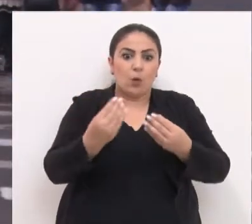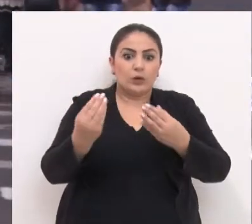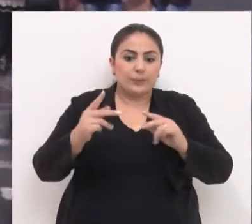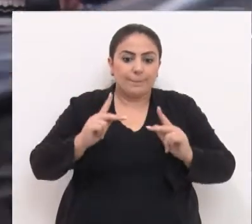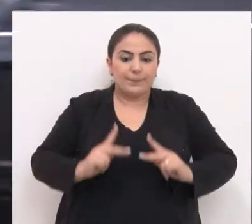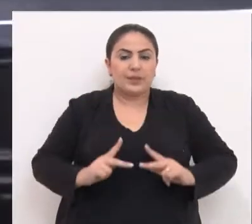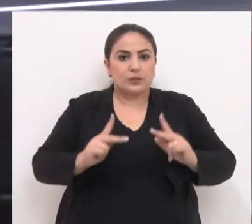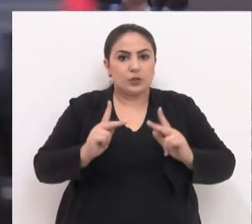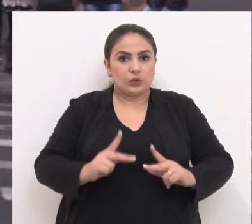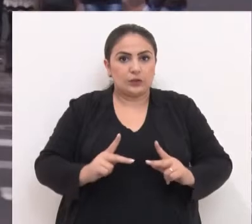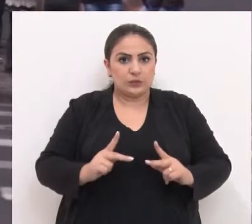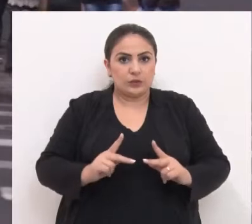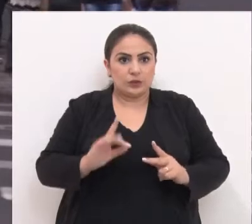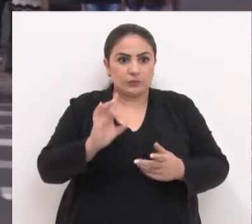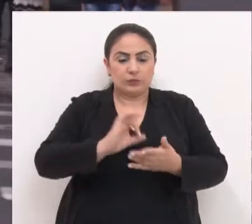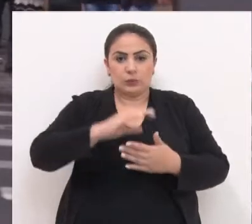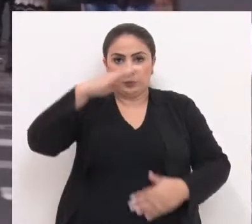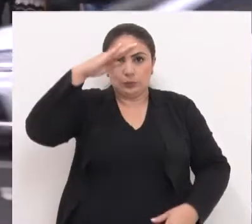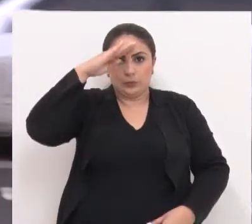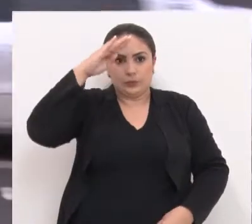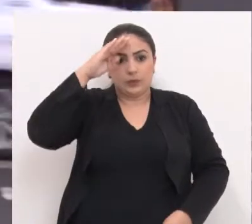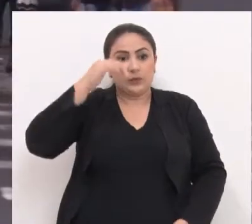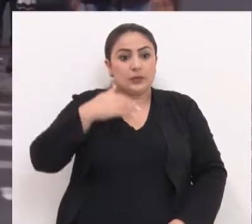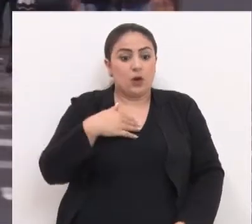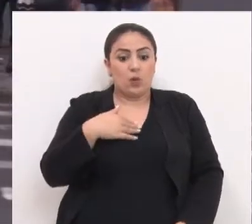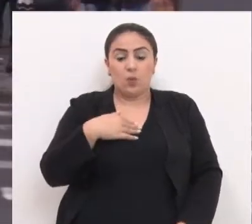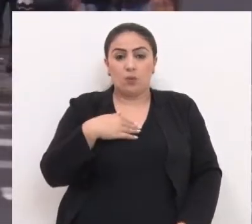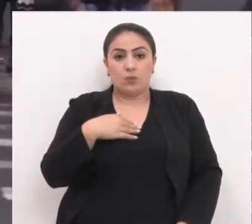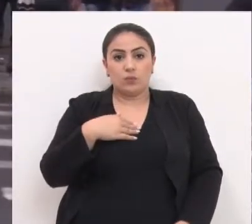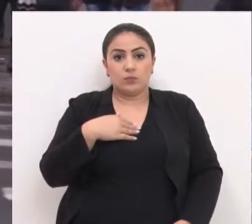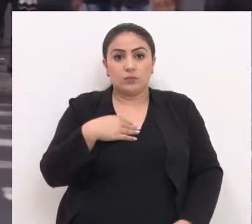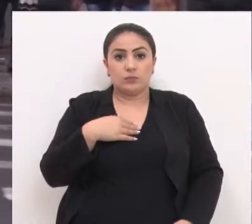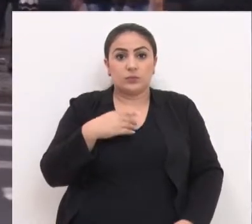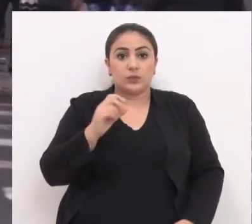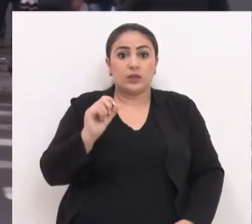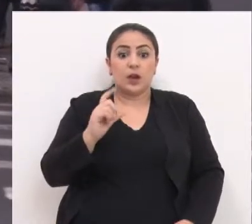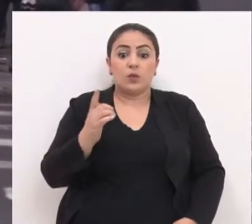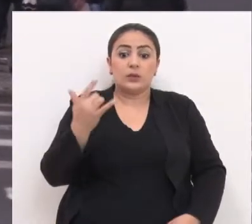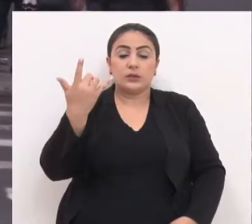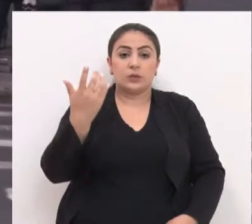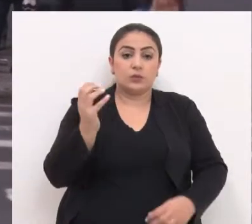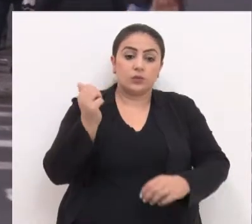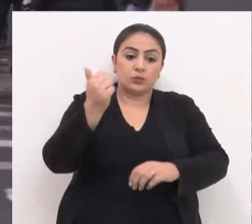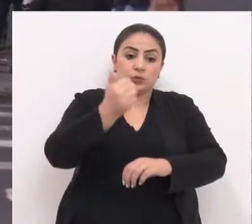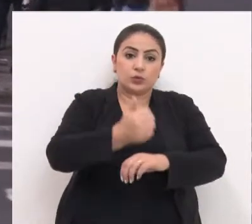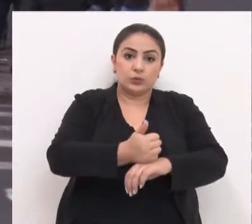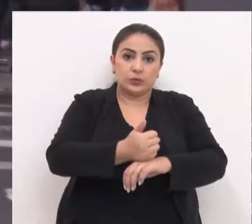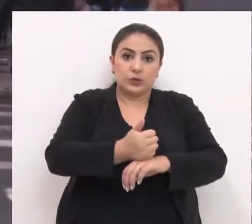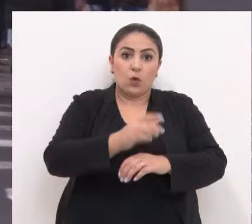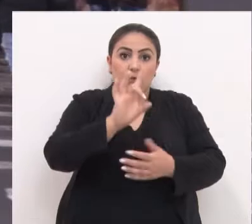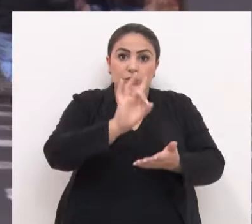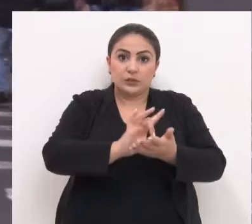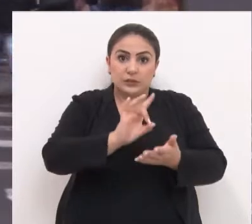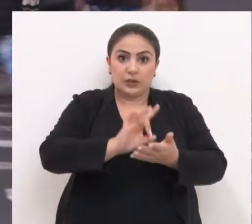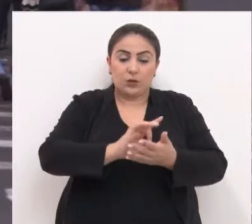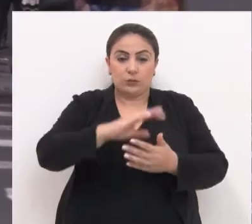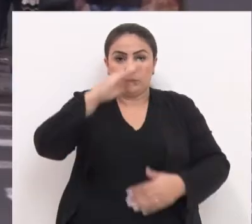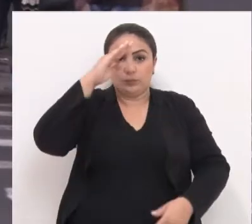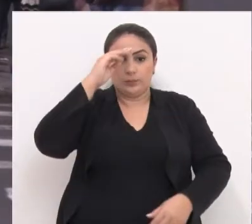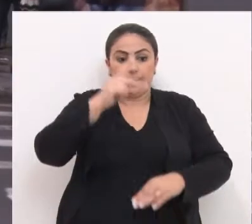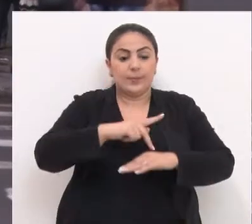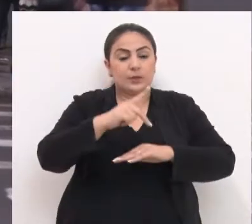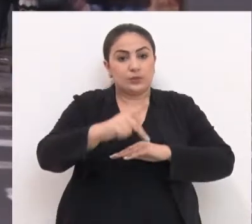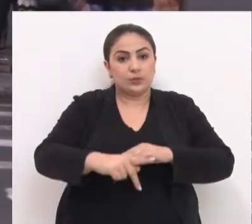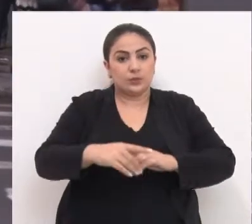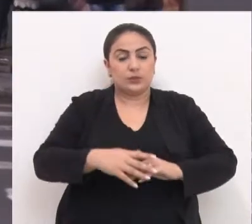aposentadoria muito grande de oficiais do Exército, e eu terminei substituindo o oficial do